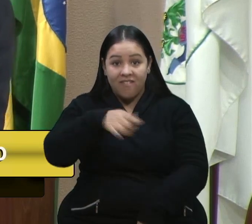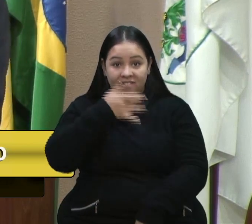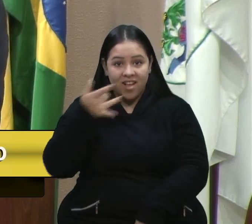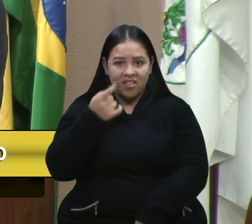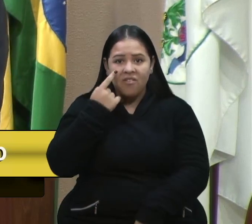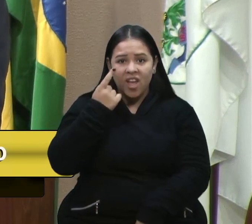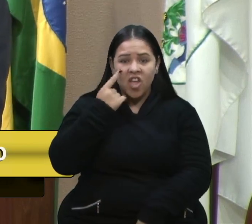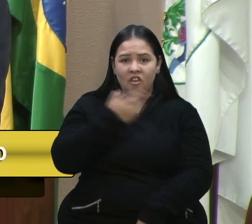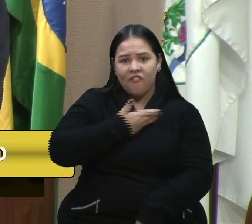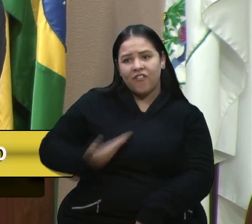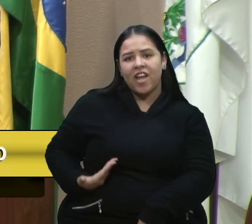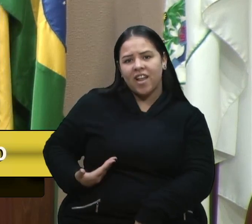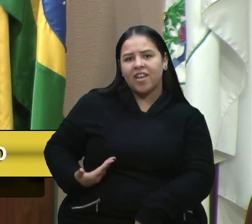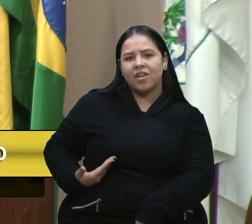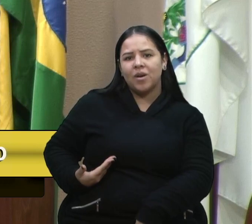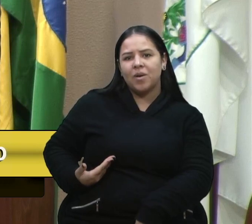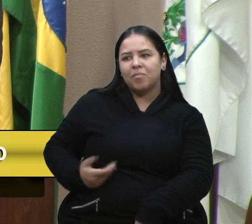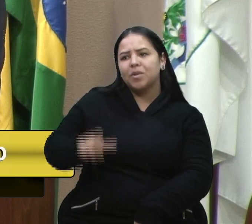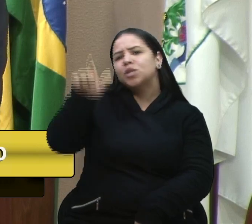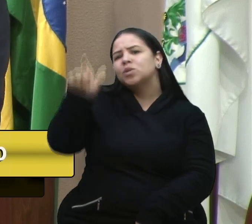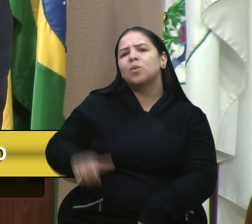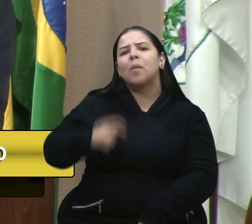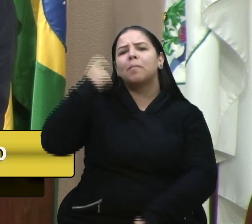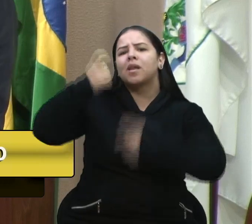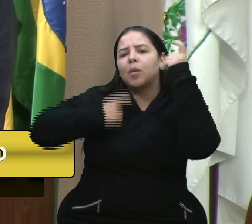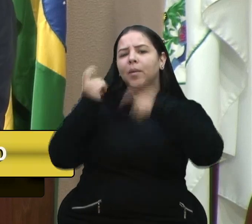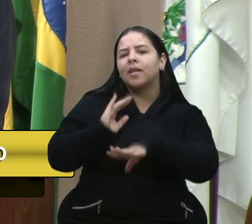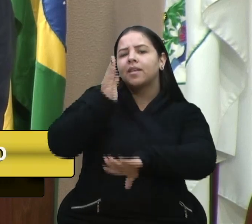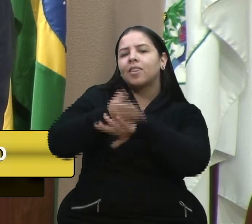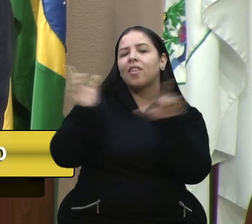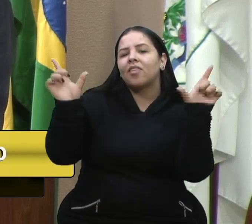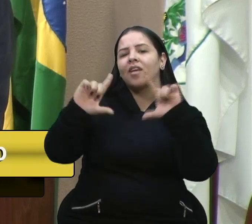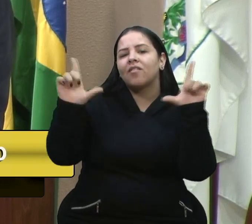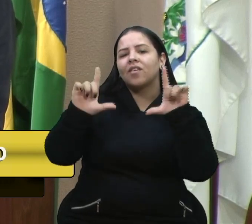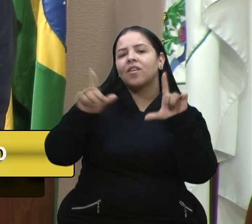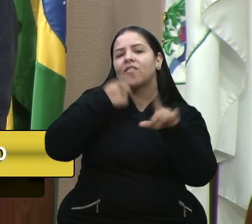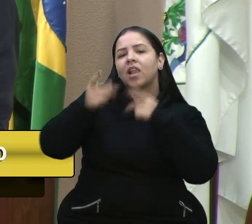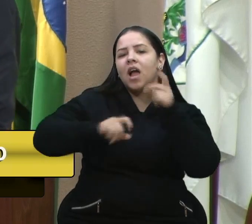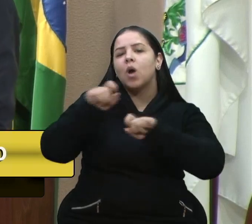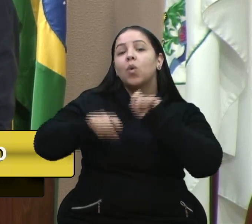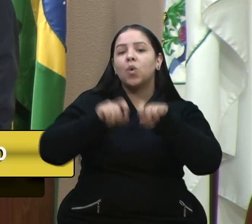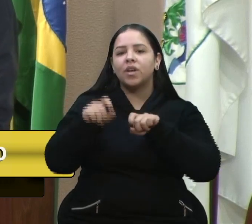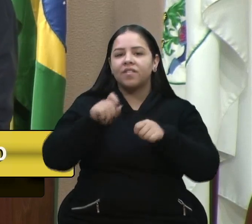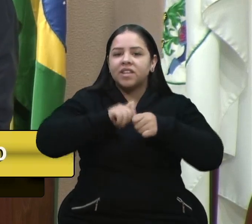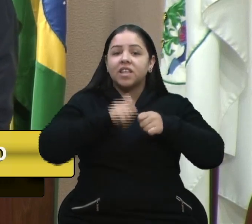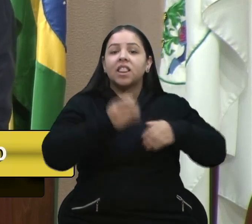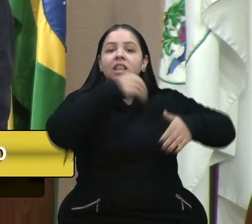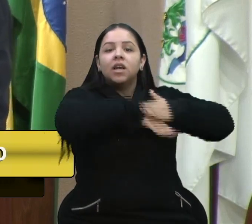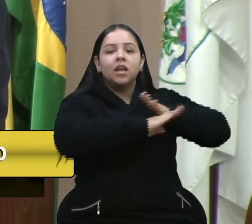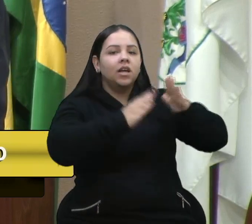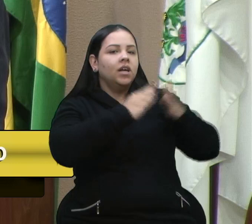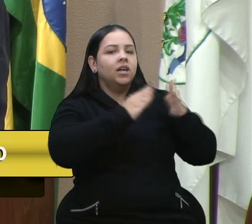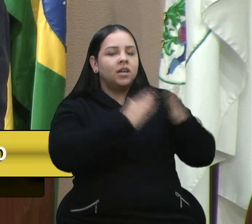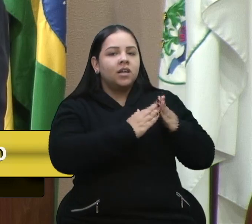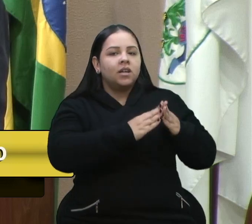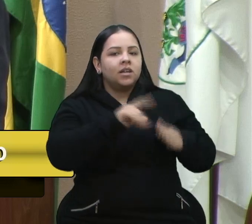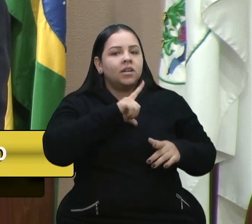governador aí preocupado, né? Ir pra TV, falar o que fazem entre quatro paredes, enquanto tem gente correndo risco de morrer nas nossas